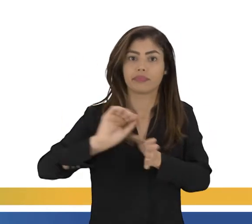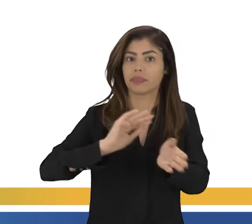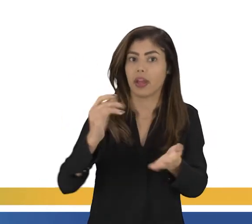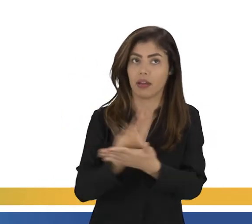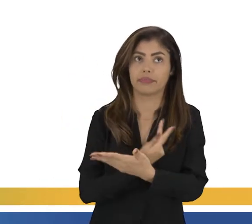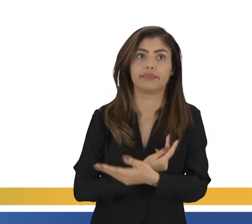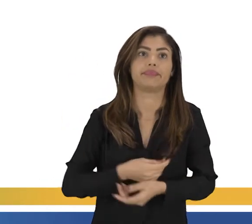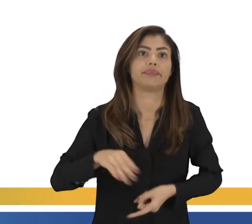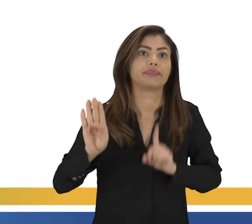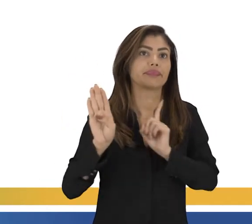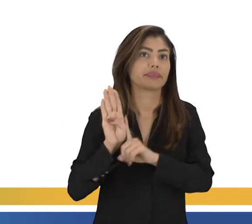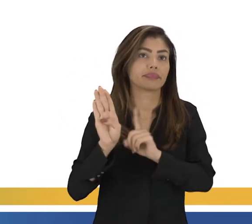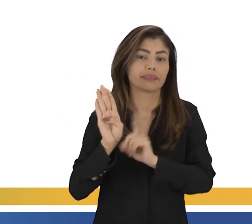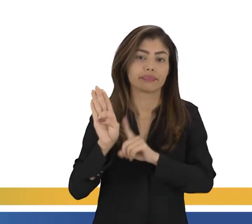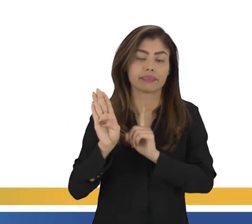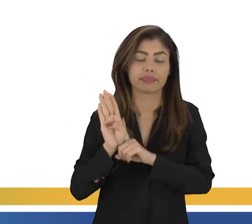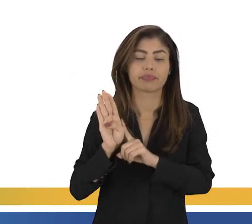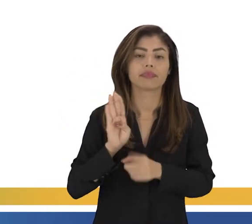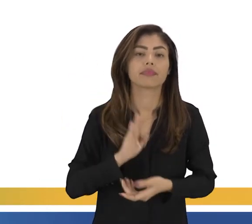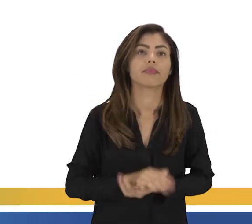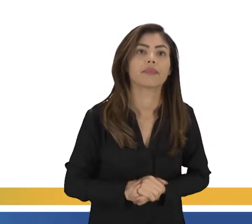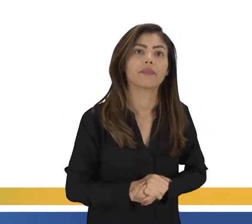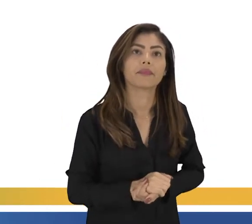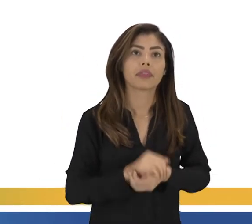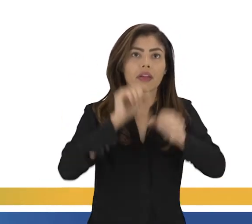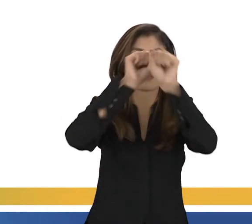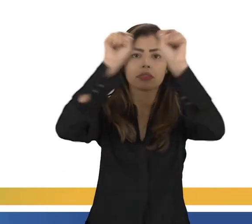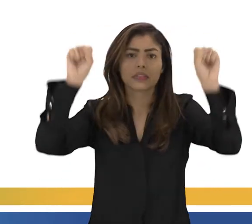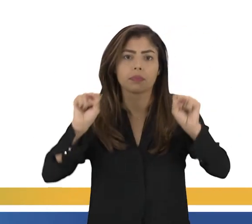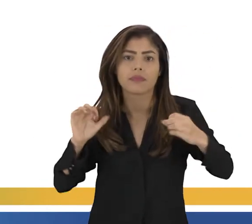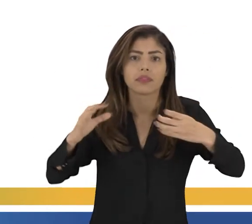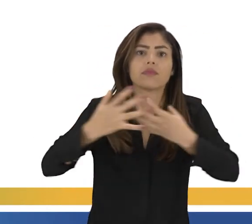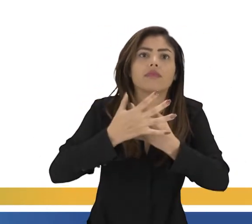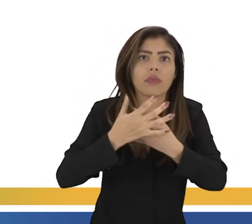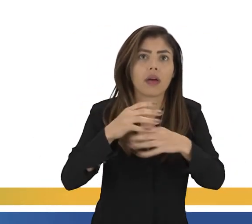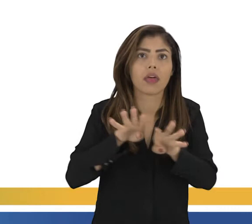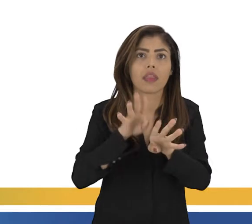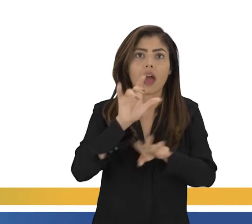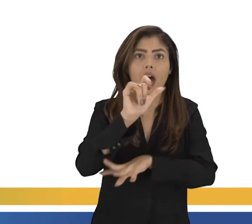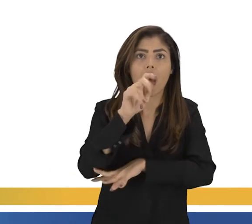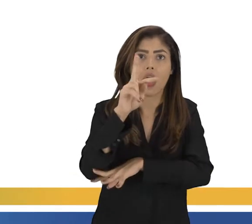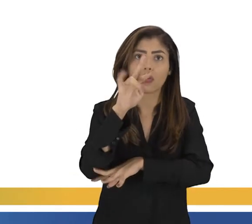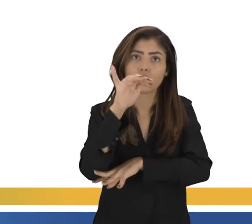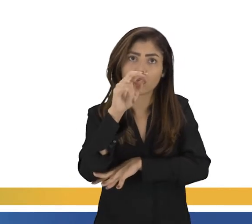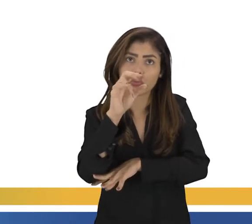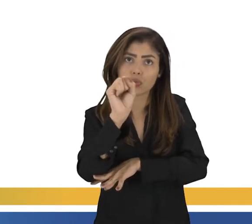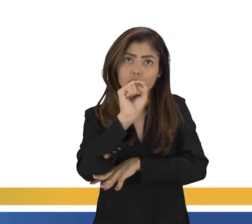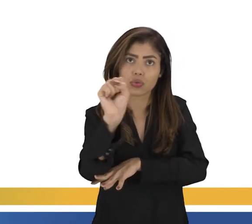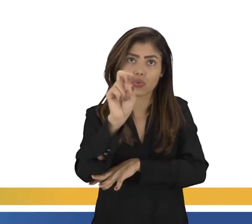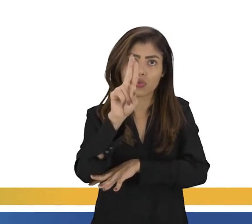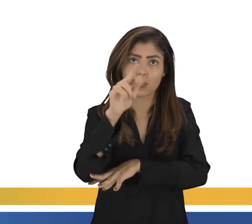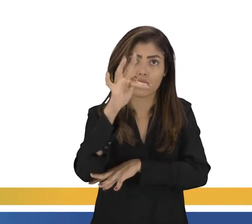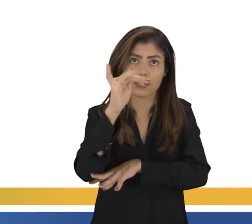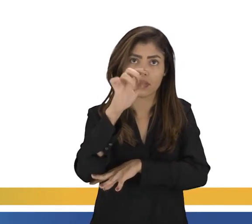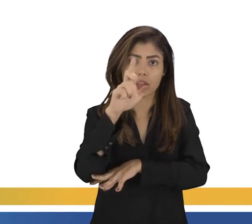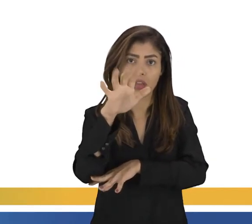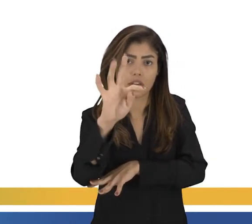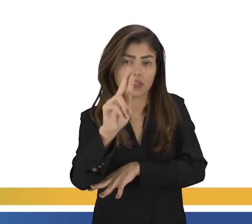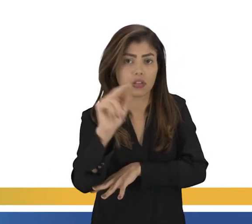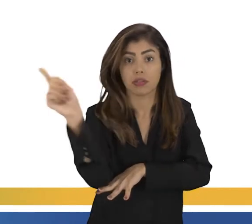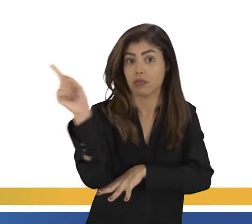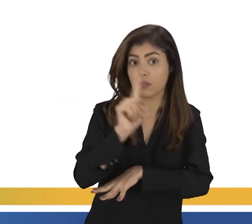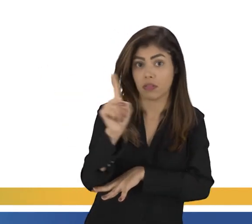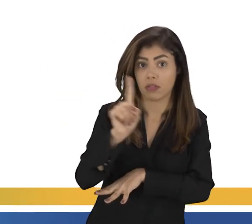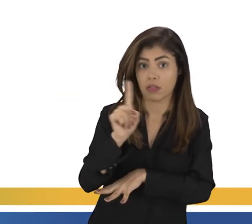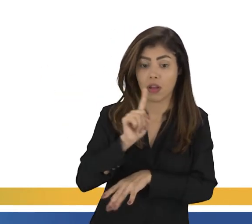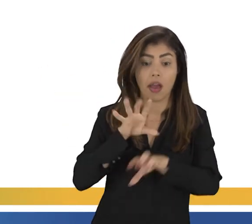B, se um sistema fechado e autossuficiente, não. Dentro de um ambiente, dentro de um